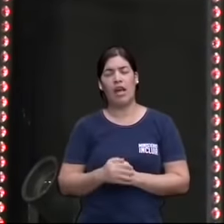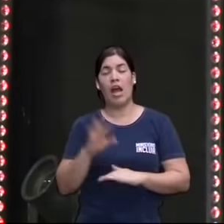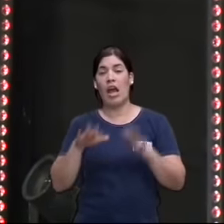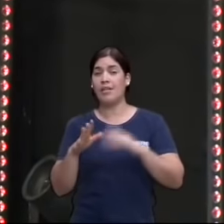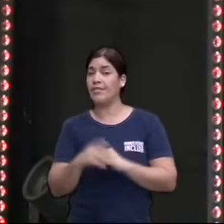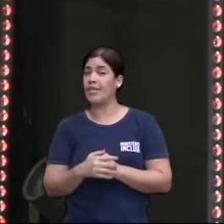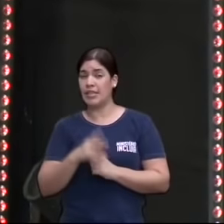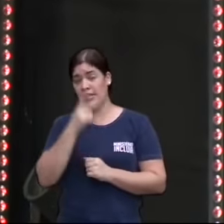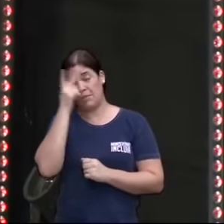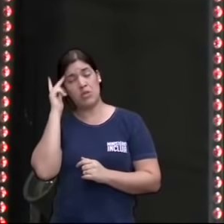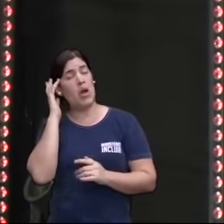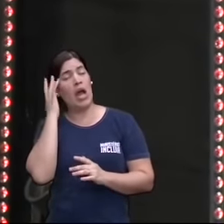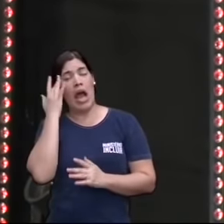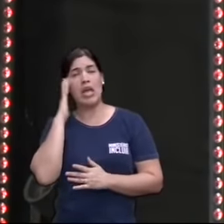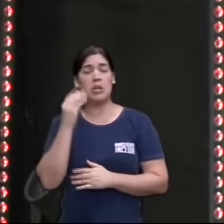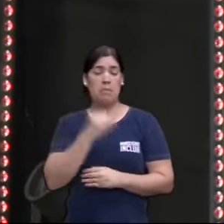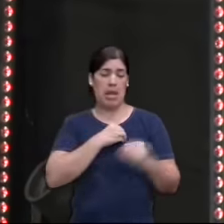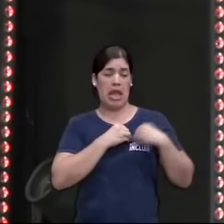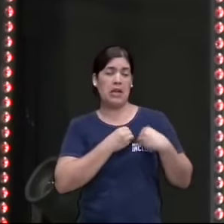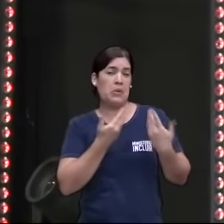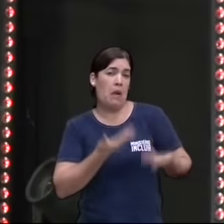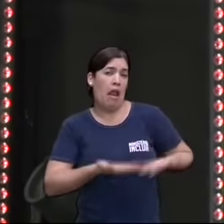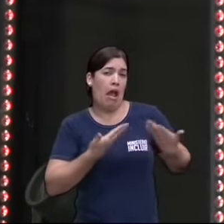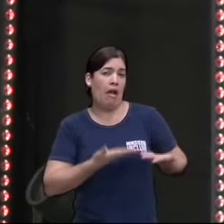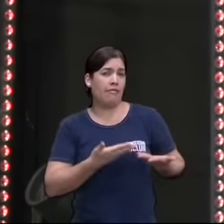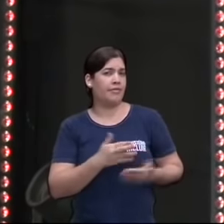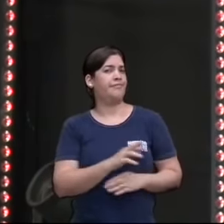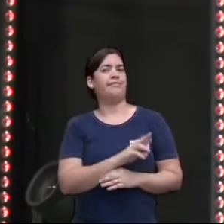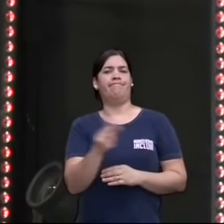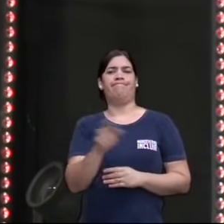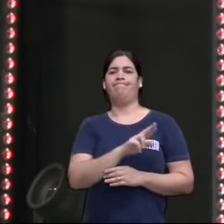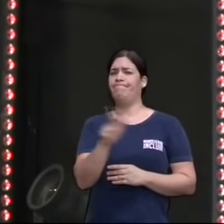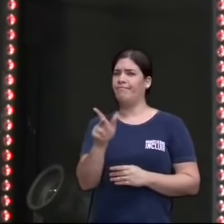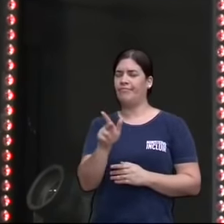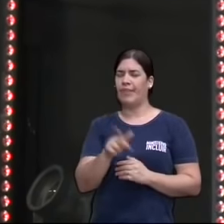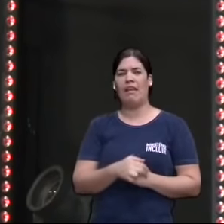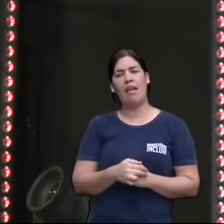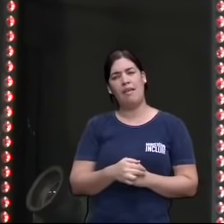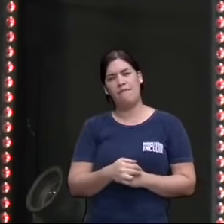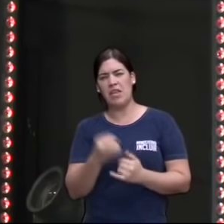palavra pecado. O pecado já começa a ser uma coisa mais